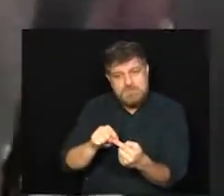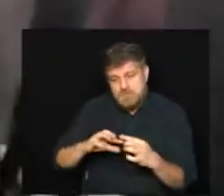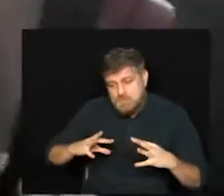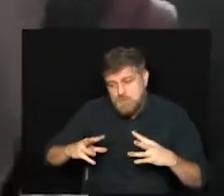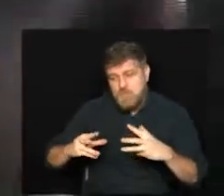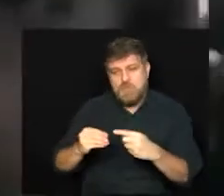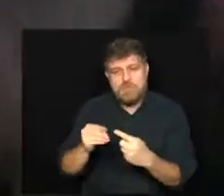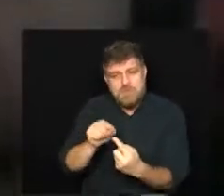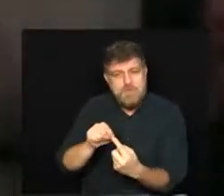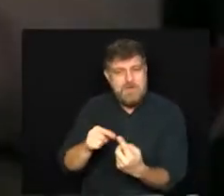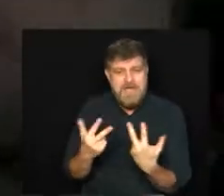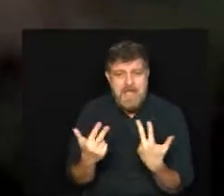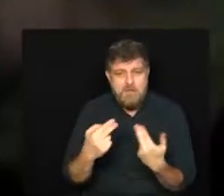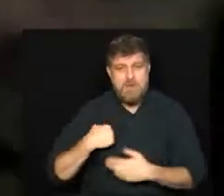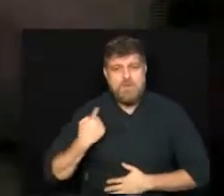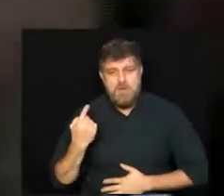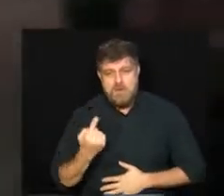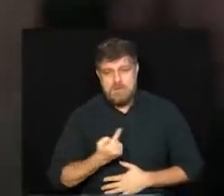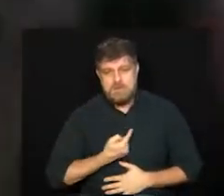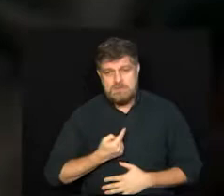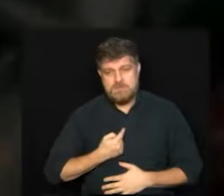Então, a gente cresce